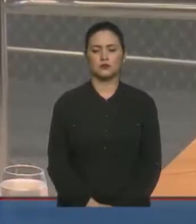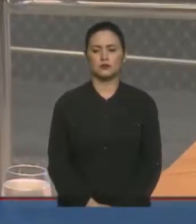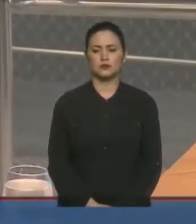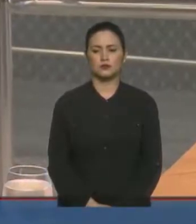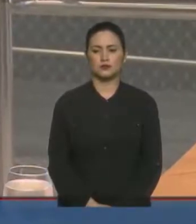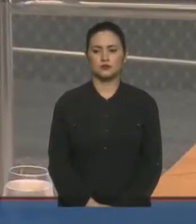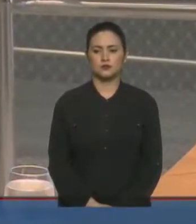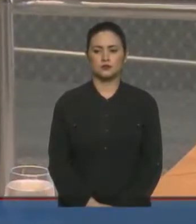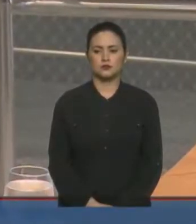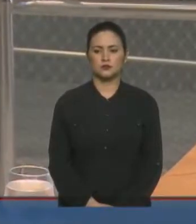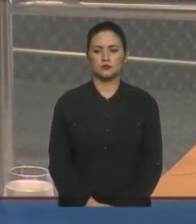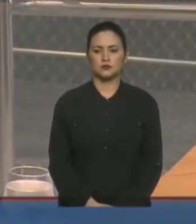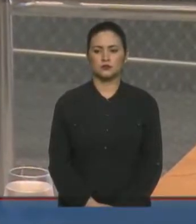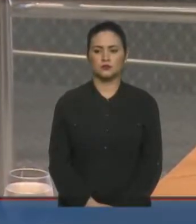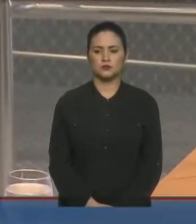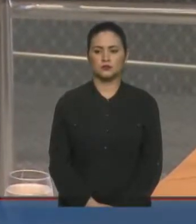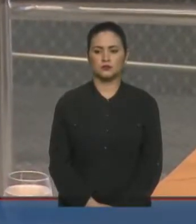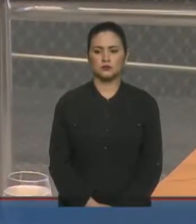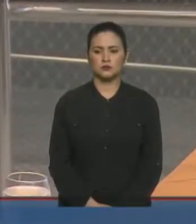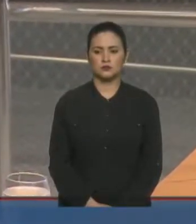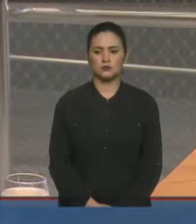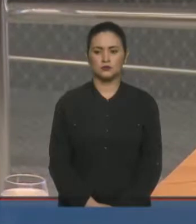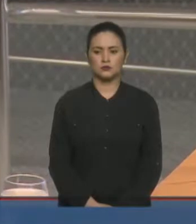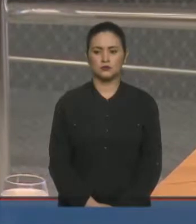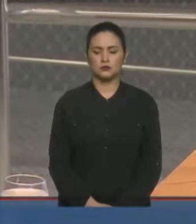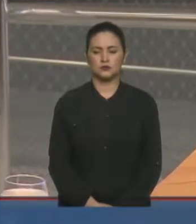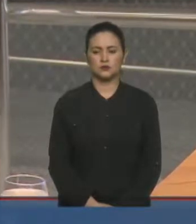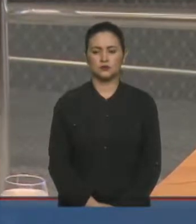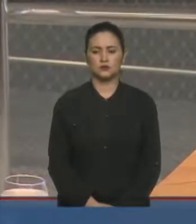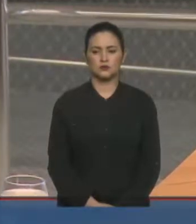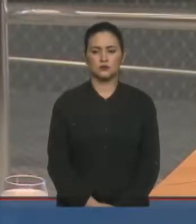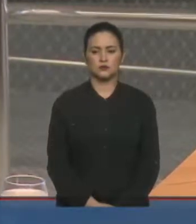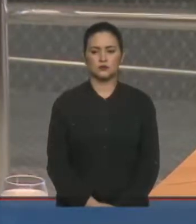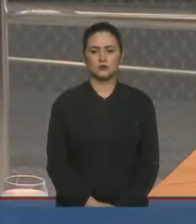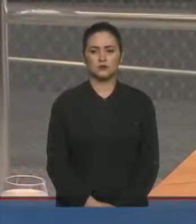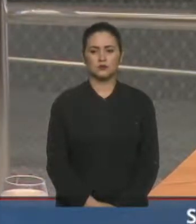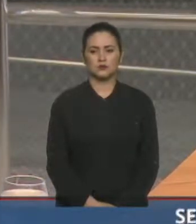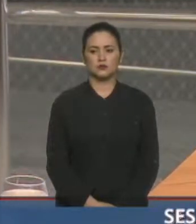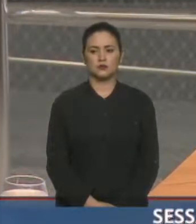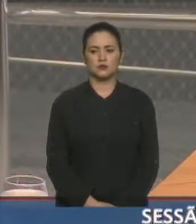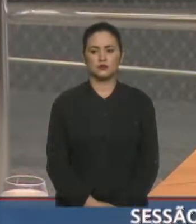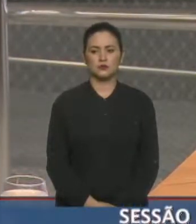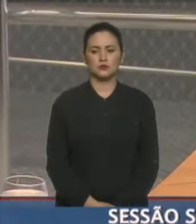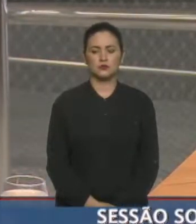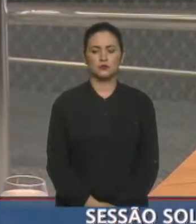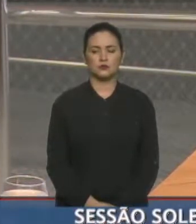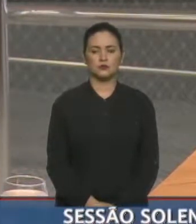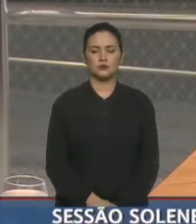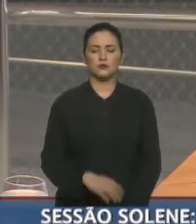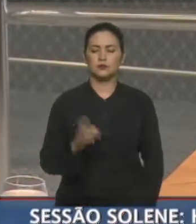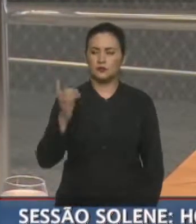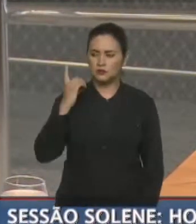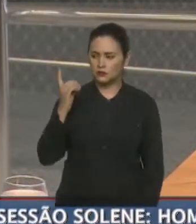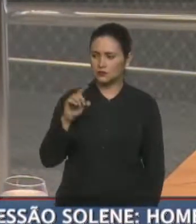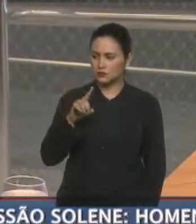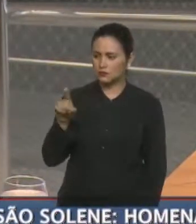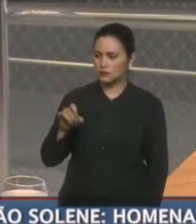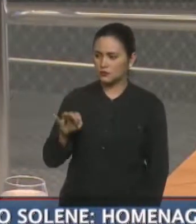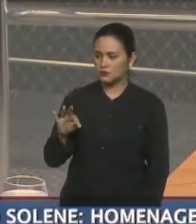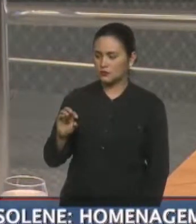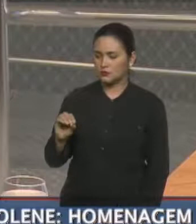Excelentíssimo senhor deputado Zito Rolim, que preside esta sessão oportuna,